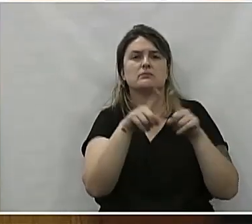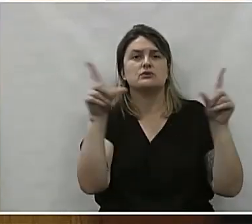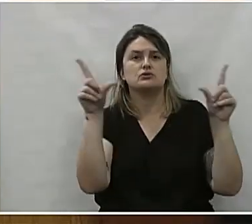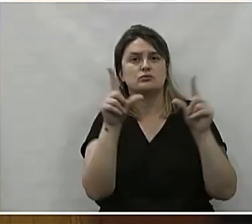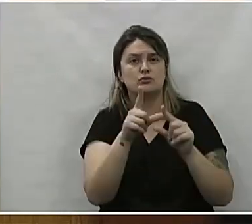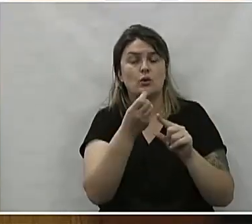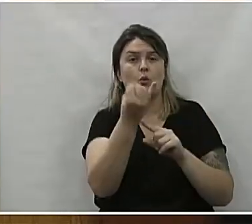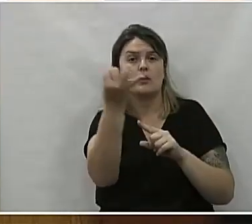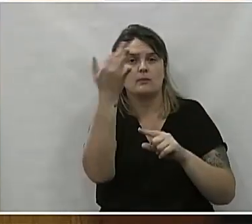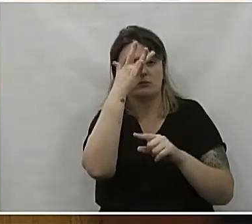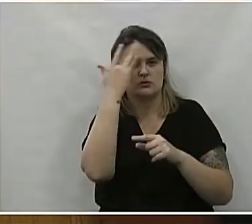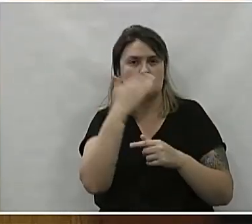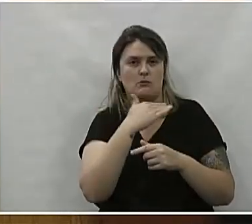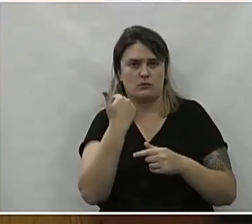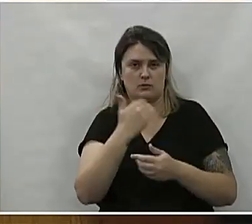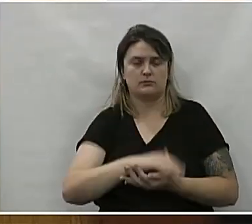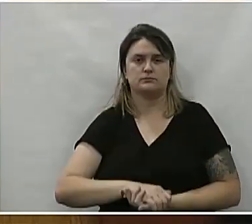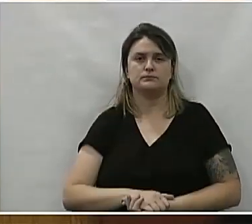escandalosos deste mal